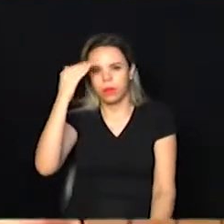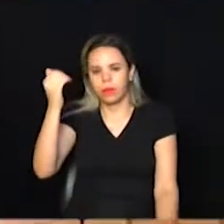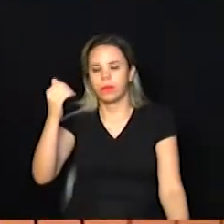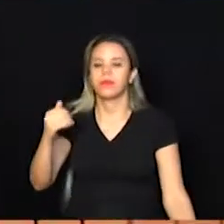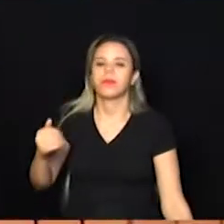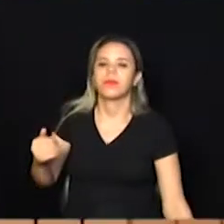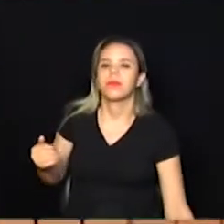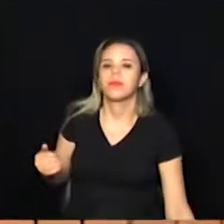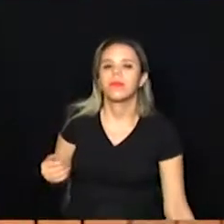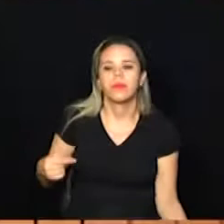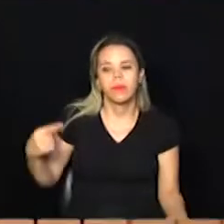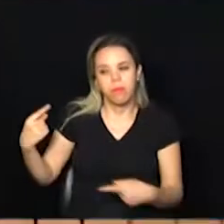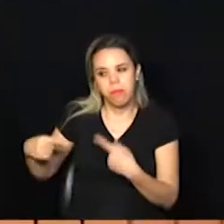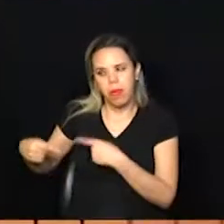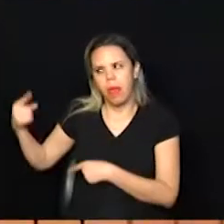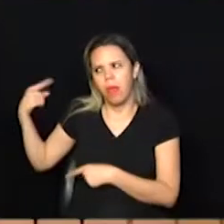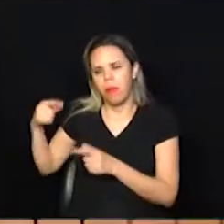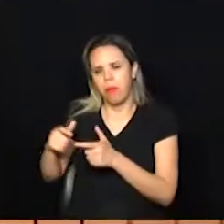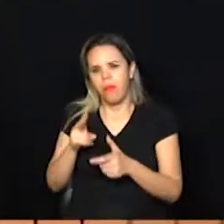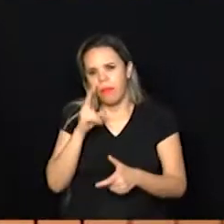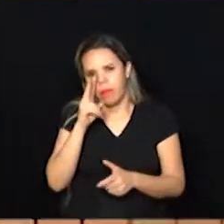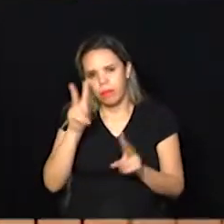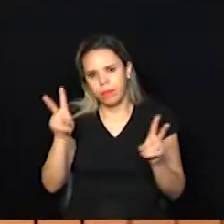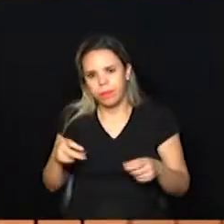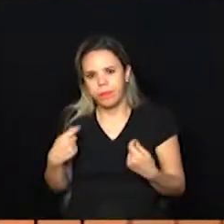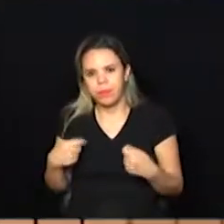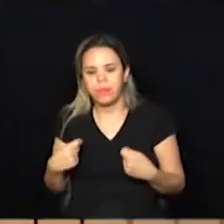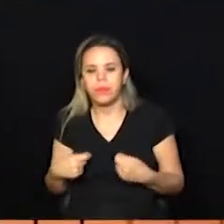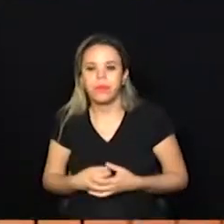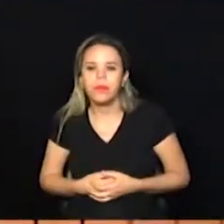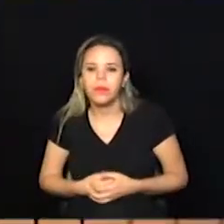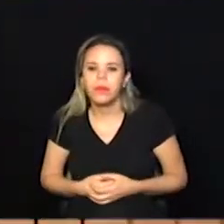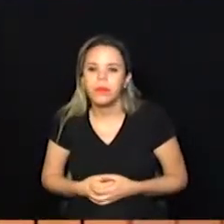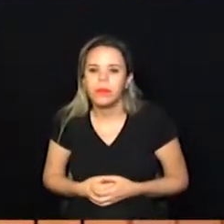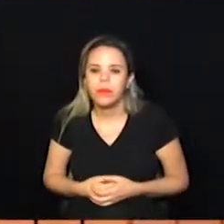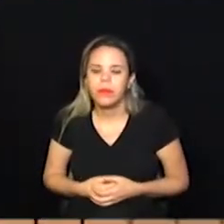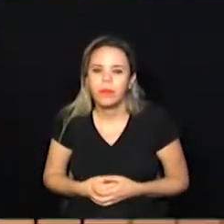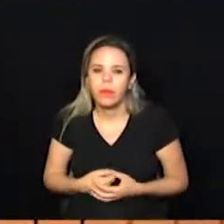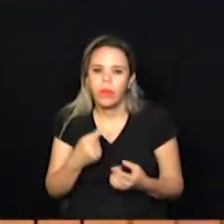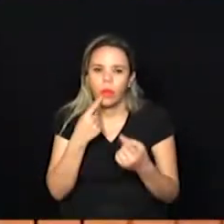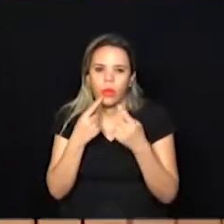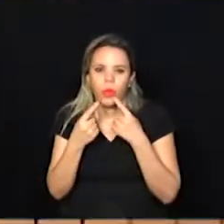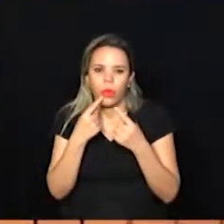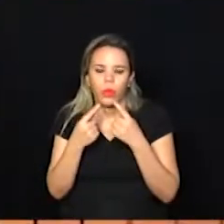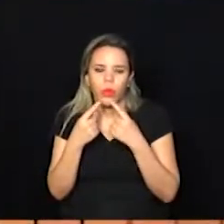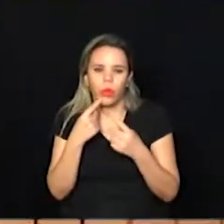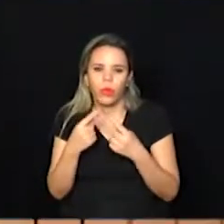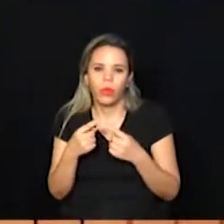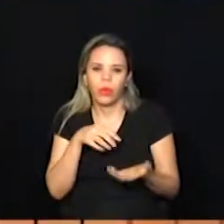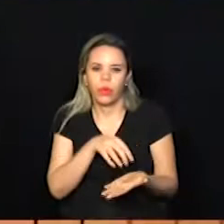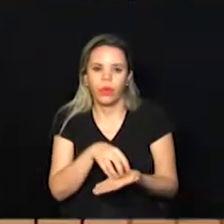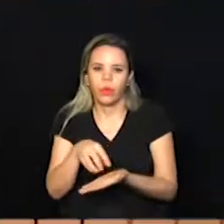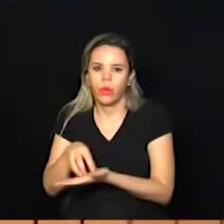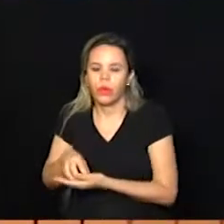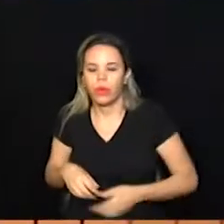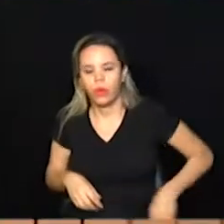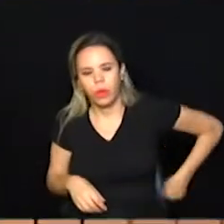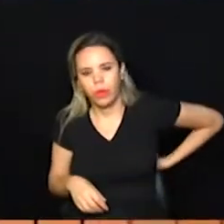discussão bastante intensa sobre a necessidade do diálogo com a rede,